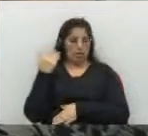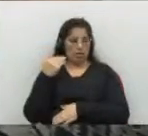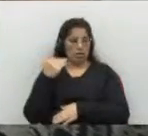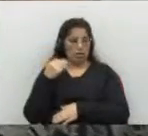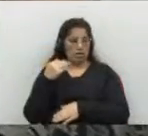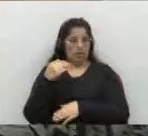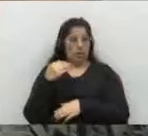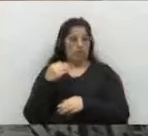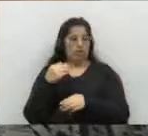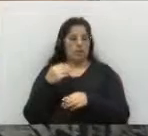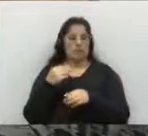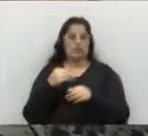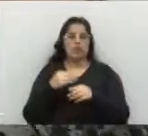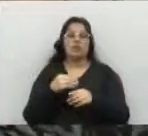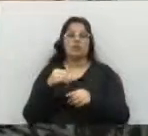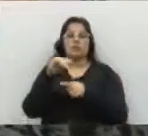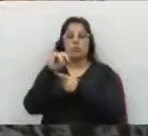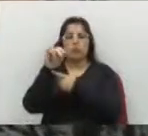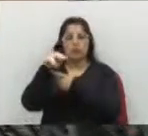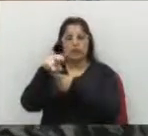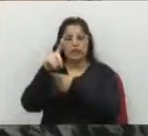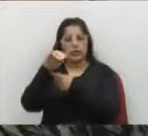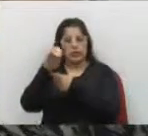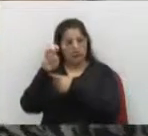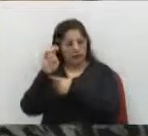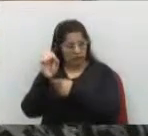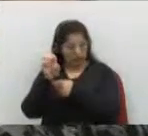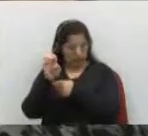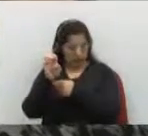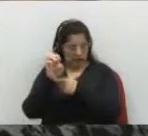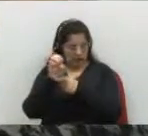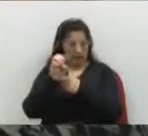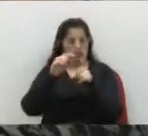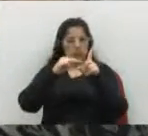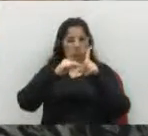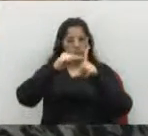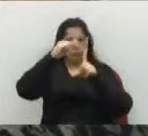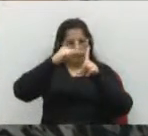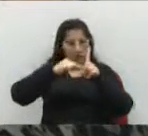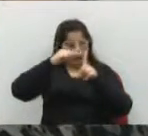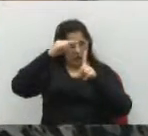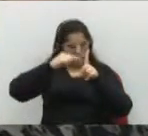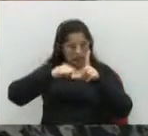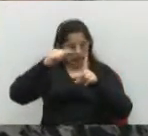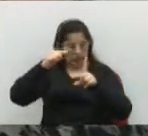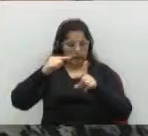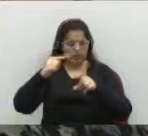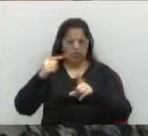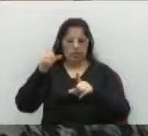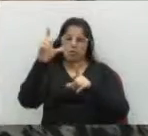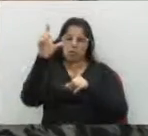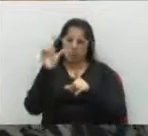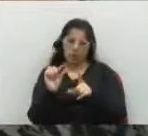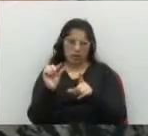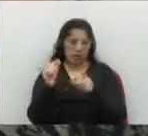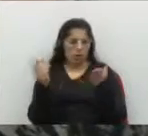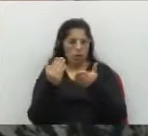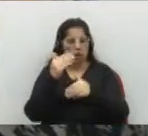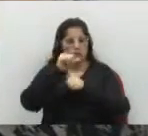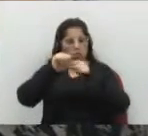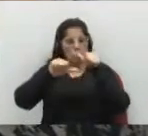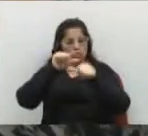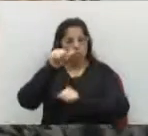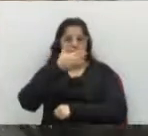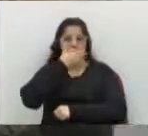embaixo e que cresce ano a ano. Portanto, eu acredito que a merenda escolar do município de Limeira tem que ser